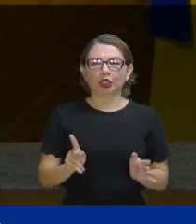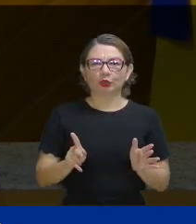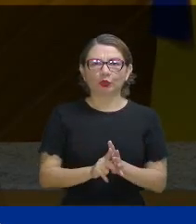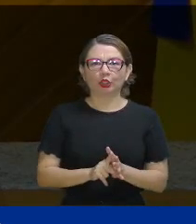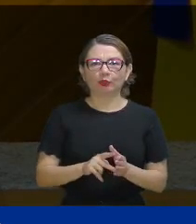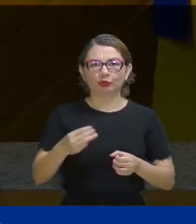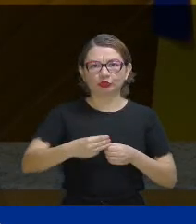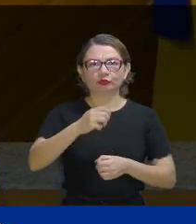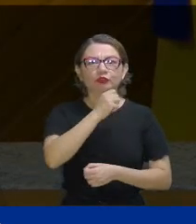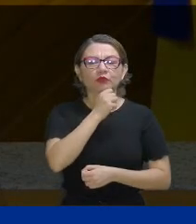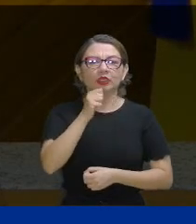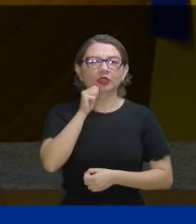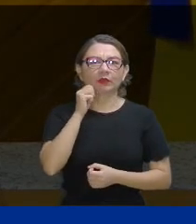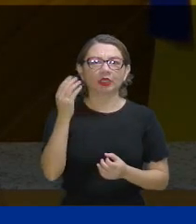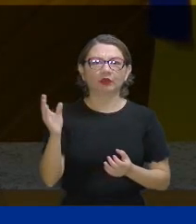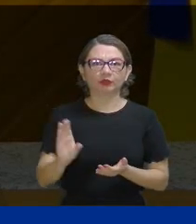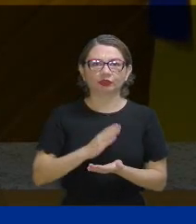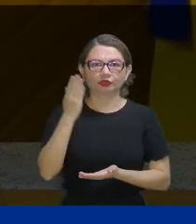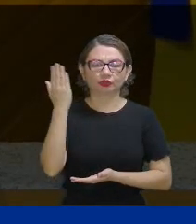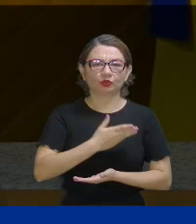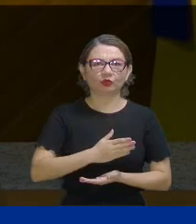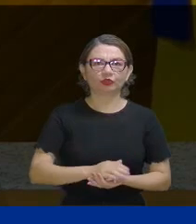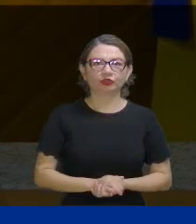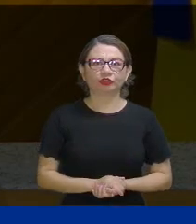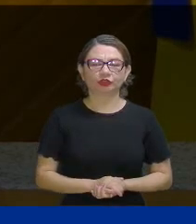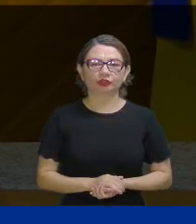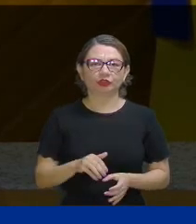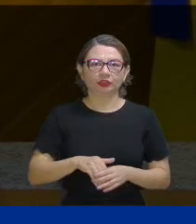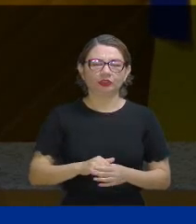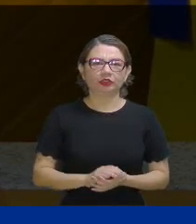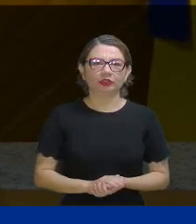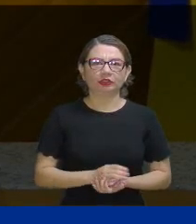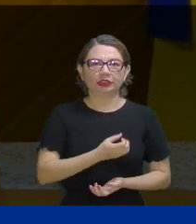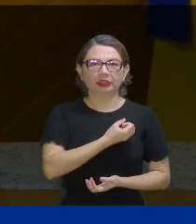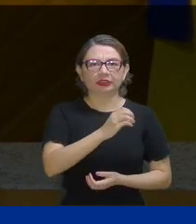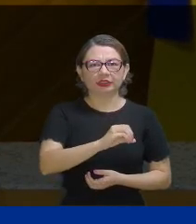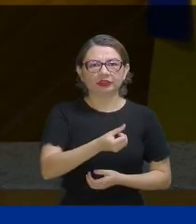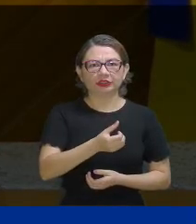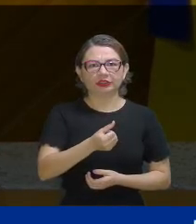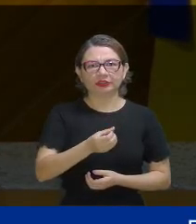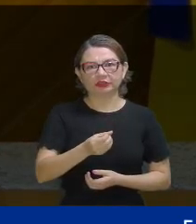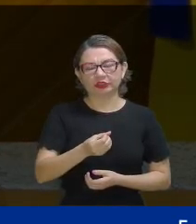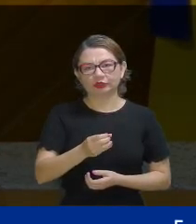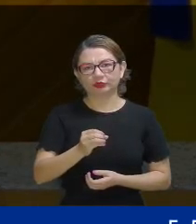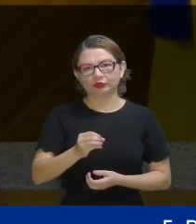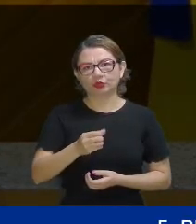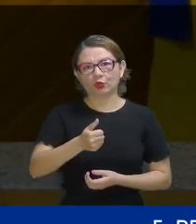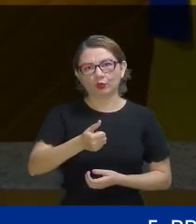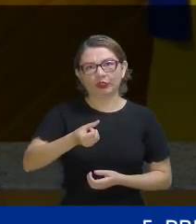origem Macapá, é a pressão de contas eleitoral 0600-163 de 2024.